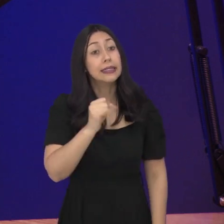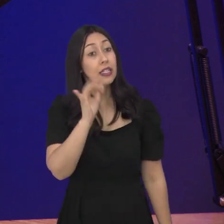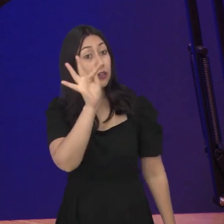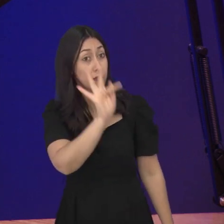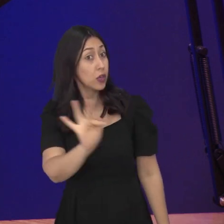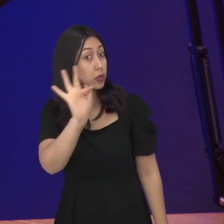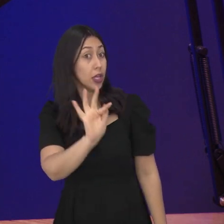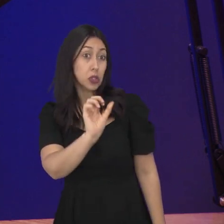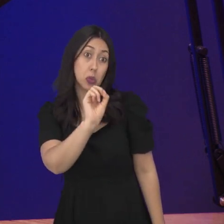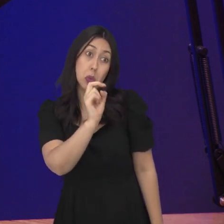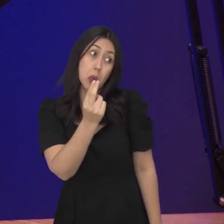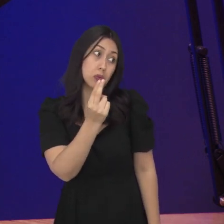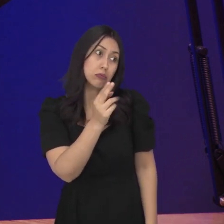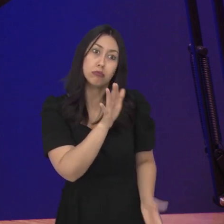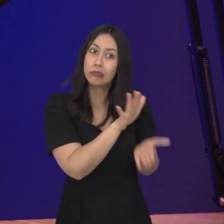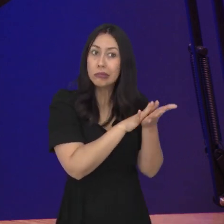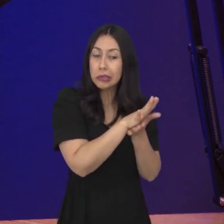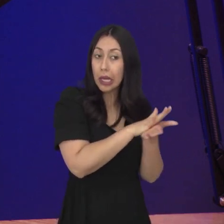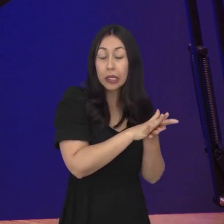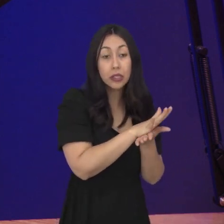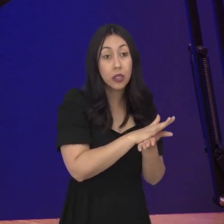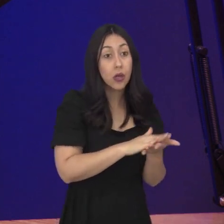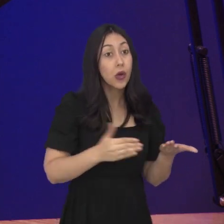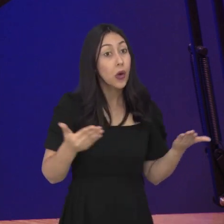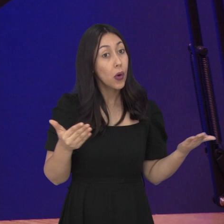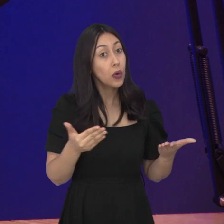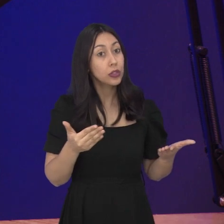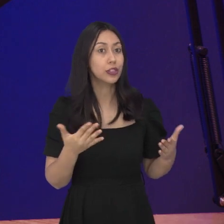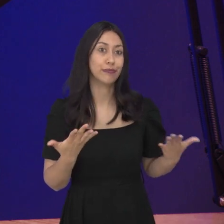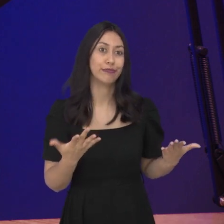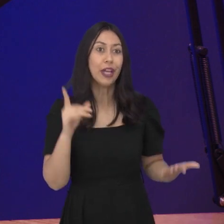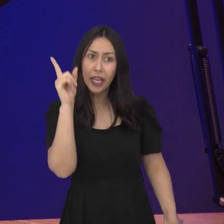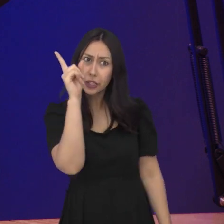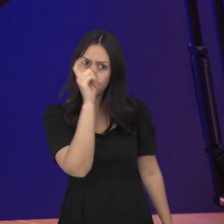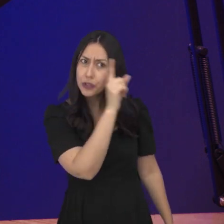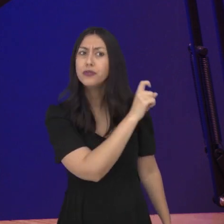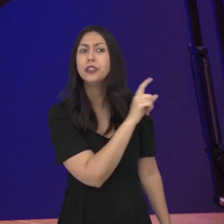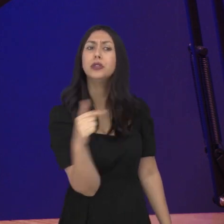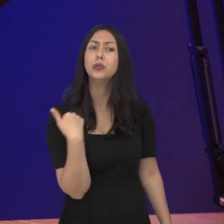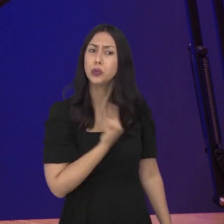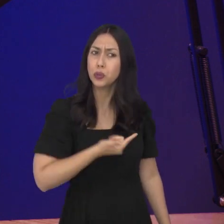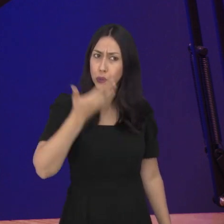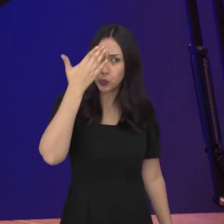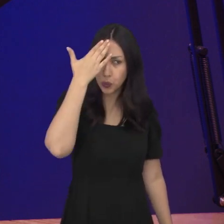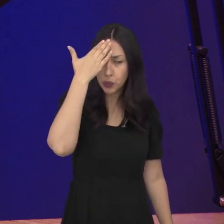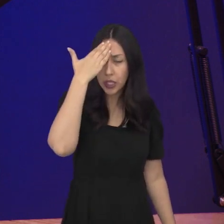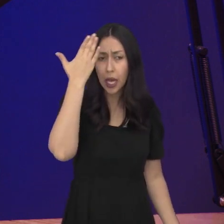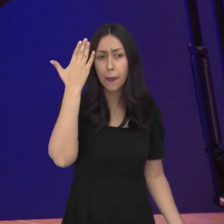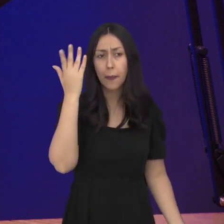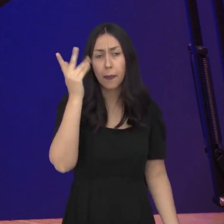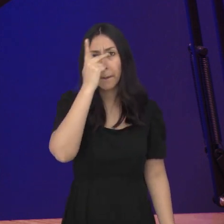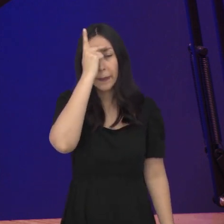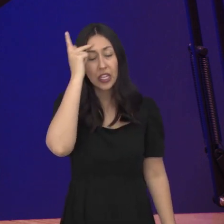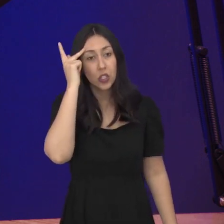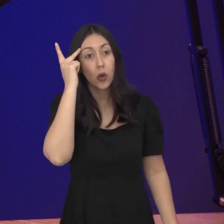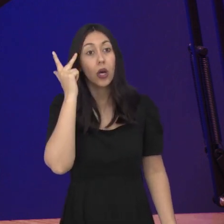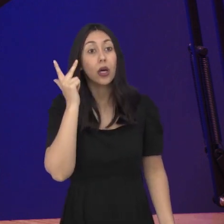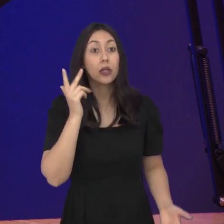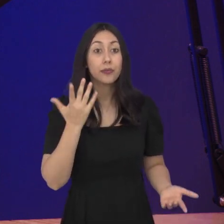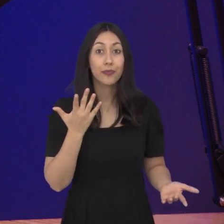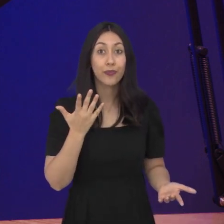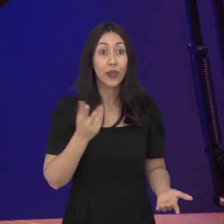terem feito faculdade ou não, né? Hoje, a gente tem muita concorrência, a gente sabe que muitas pessoas